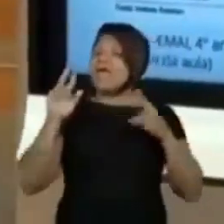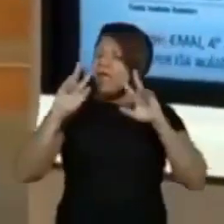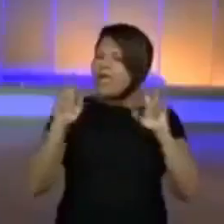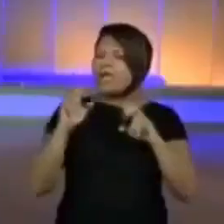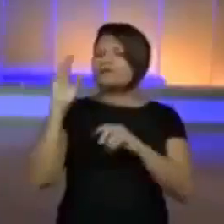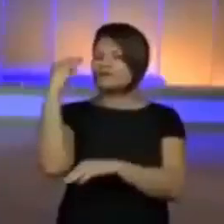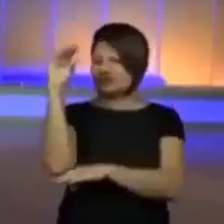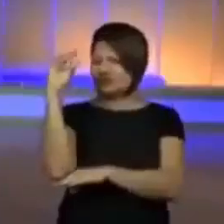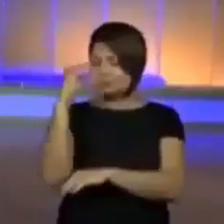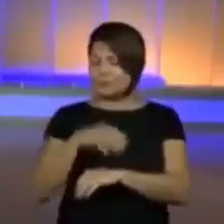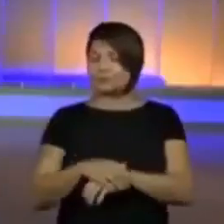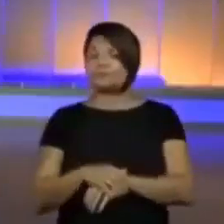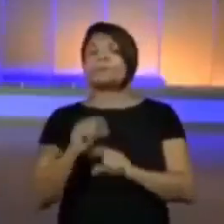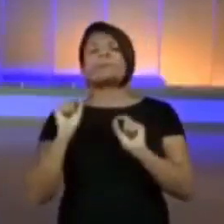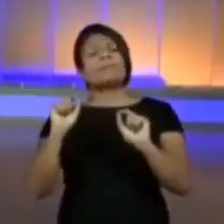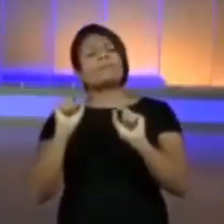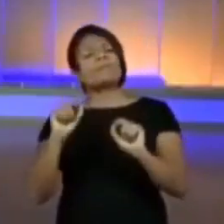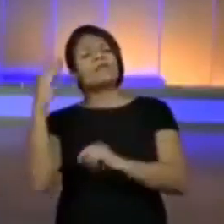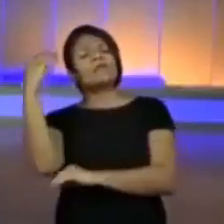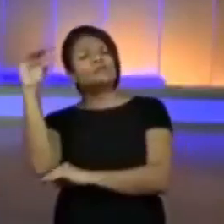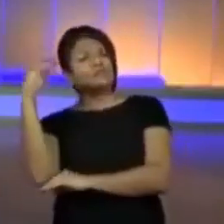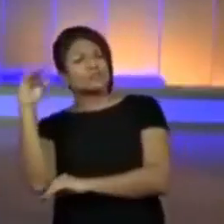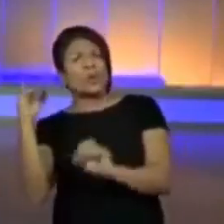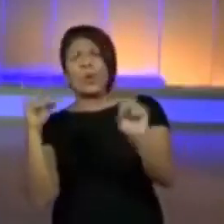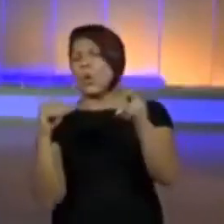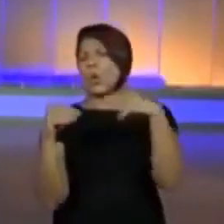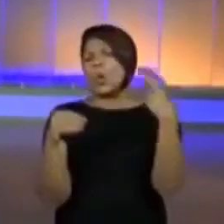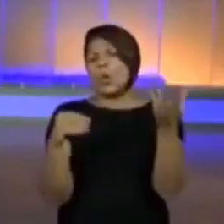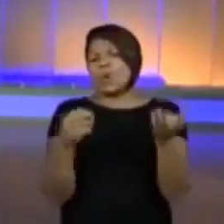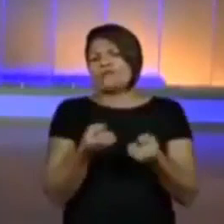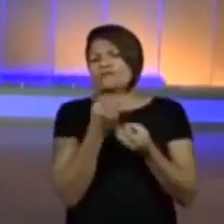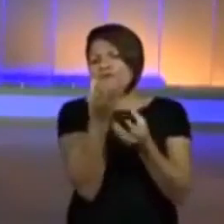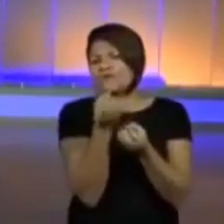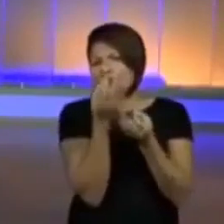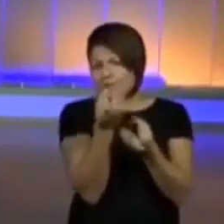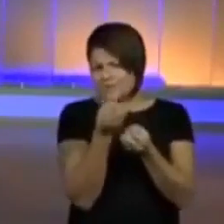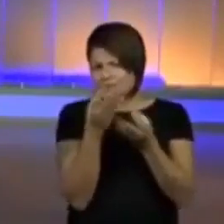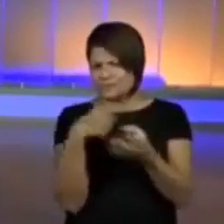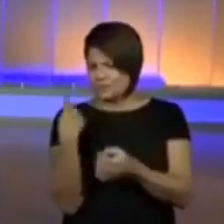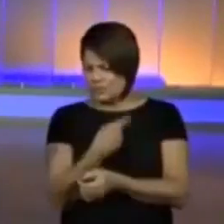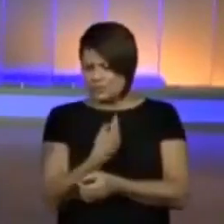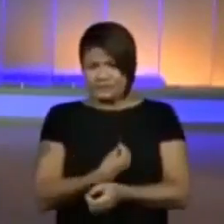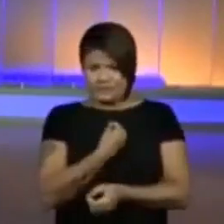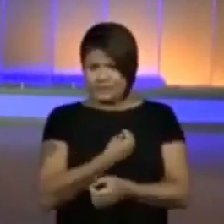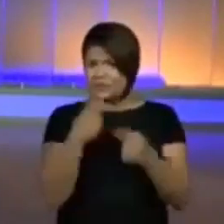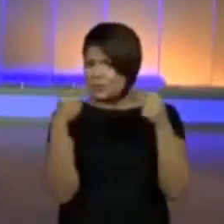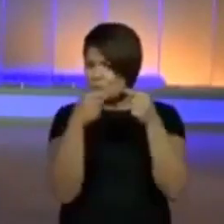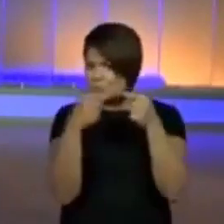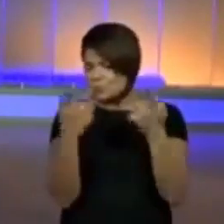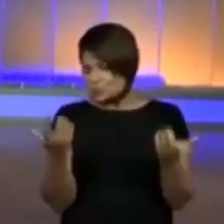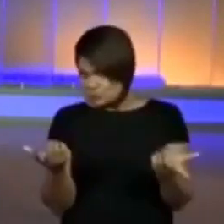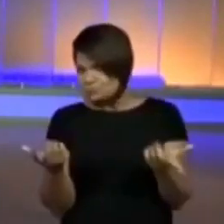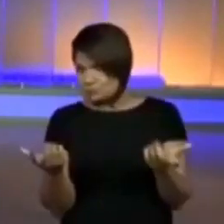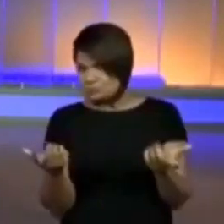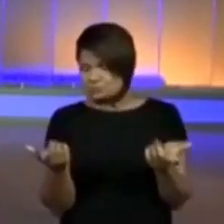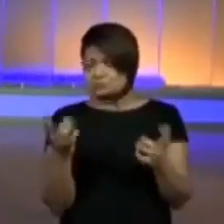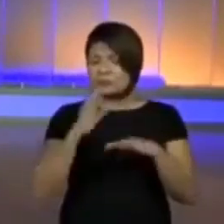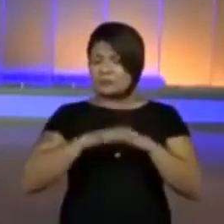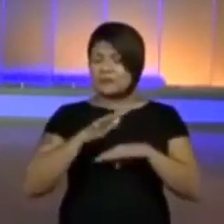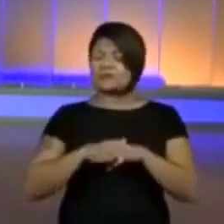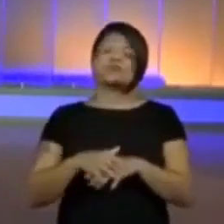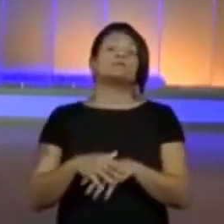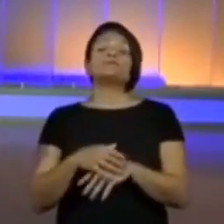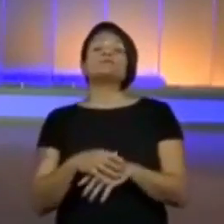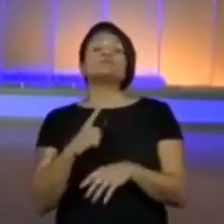E o que os dinossauros ou o que os dados que estão na nossa vida têm a ver com a matemática? Muita coisa.